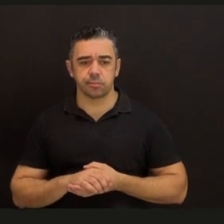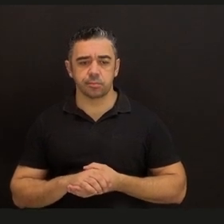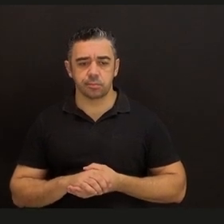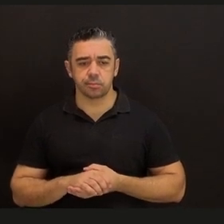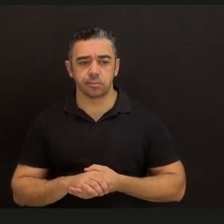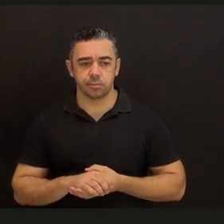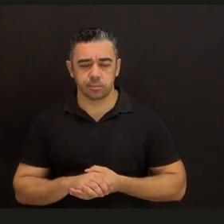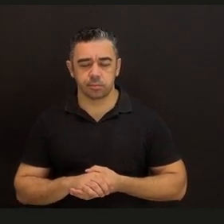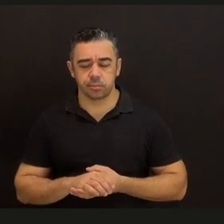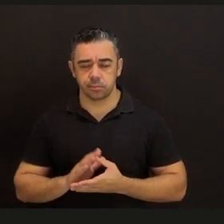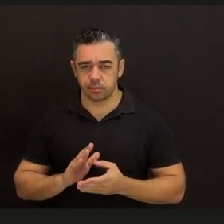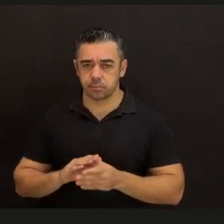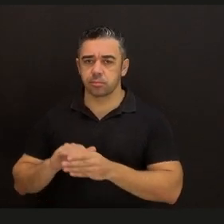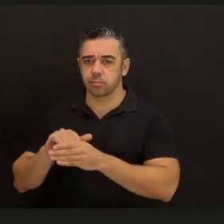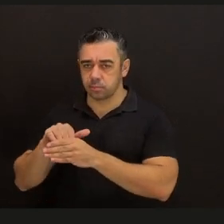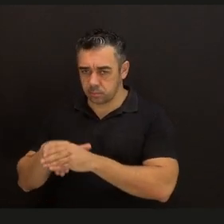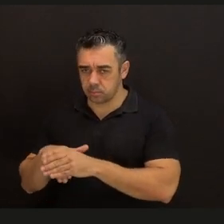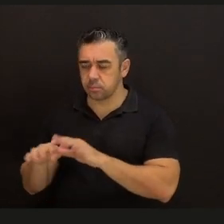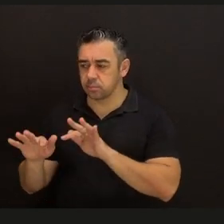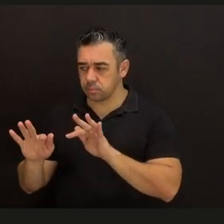votação encerrada